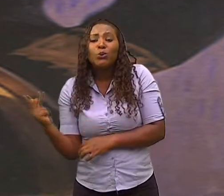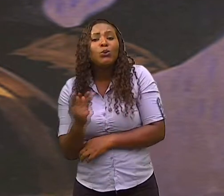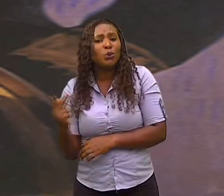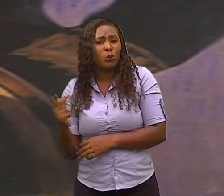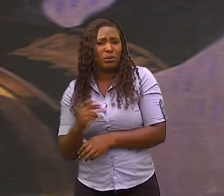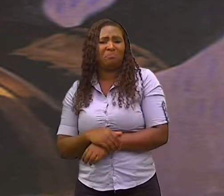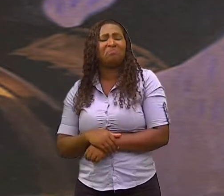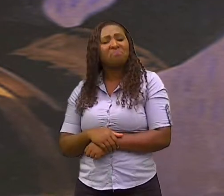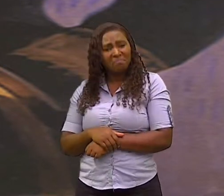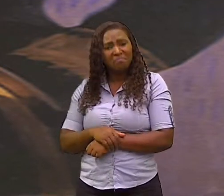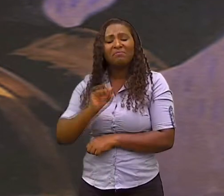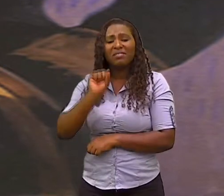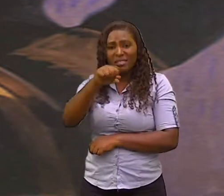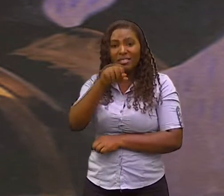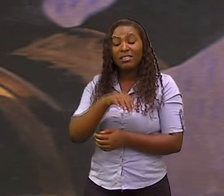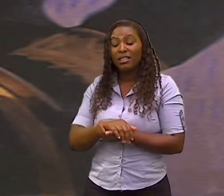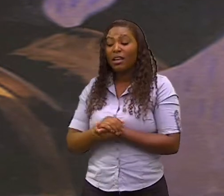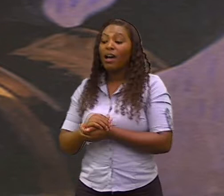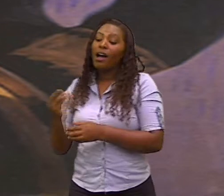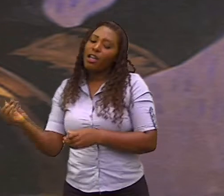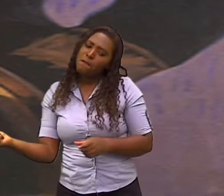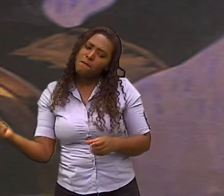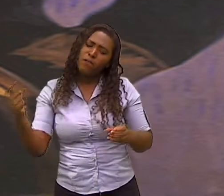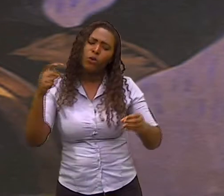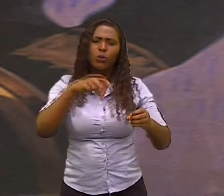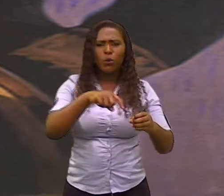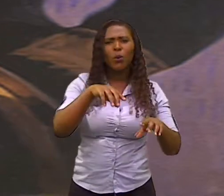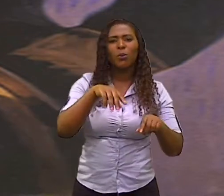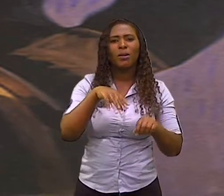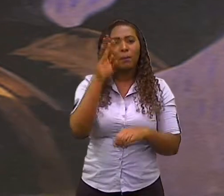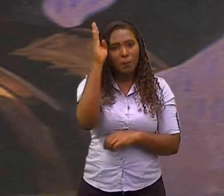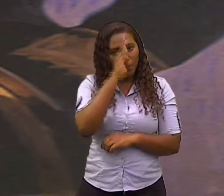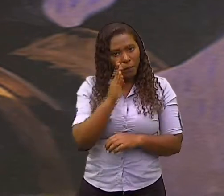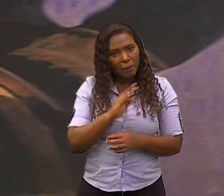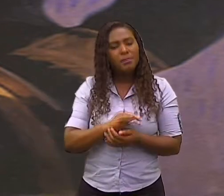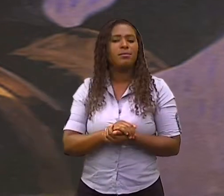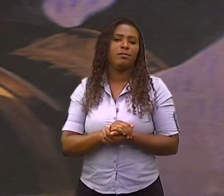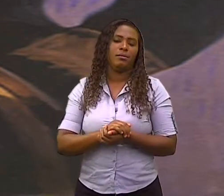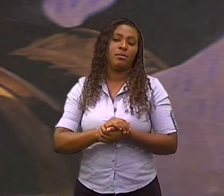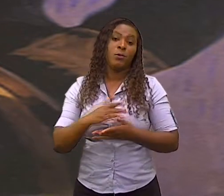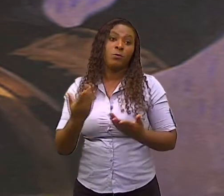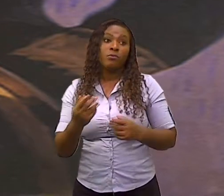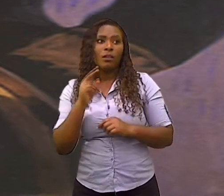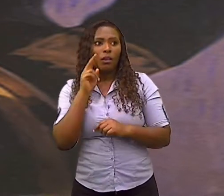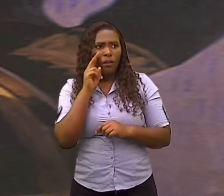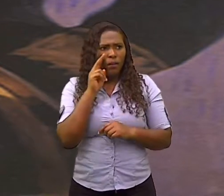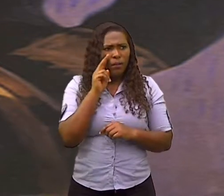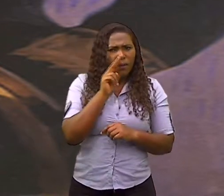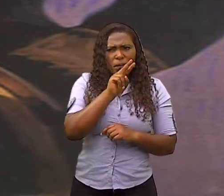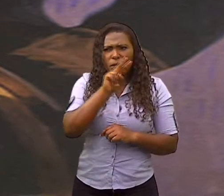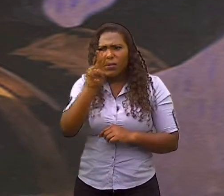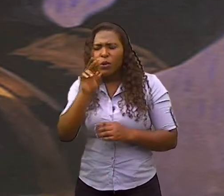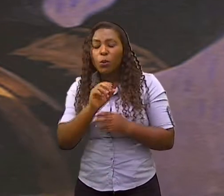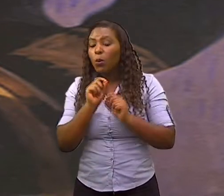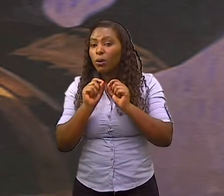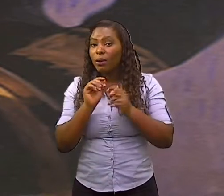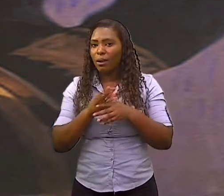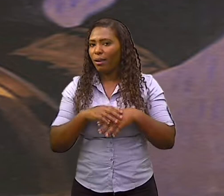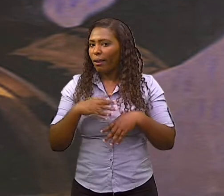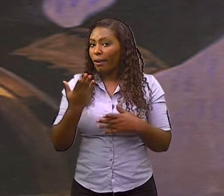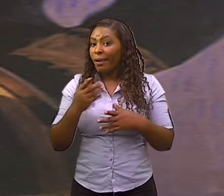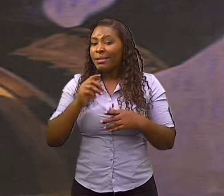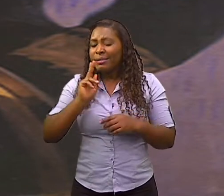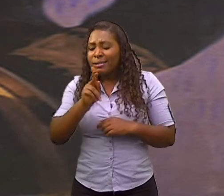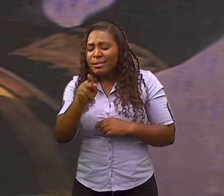valorizar mais as cores em seus trabalhos, abandonando os conceitos e os volumes da tridimensionalidade.